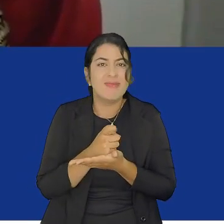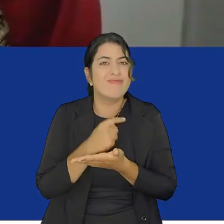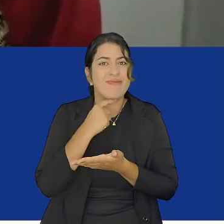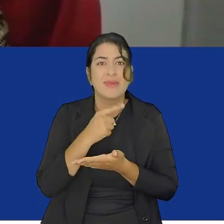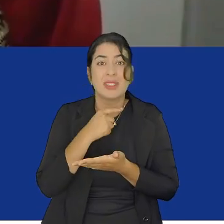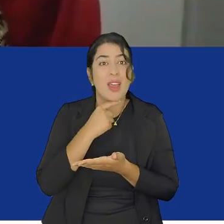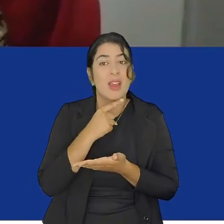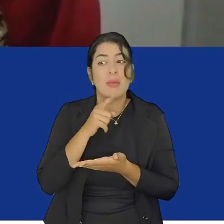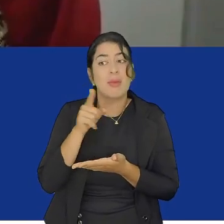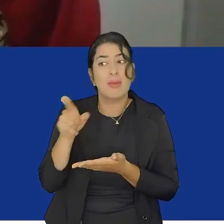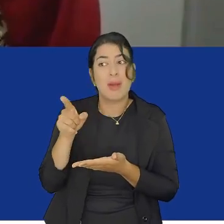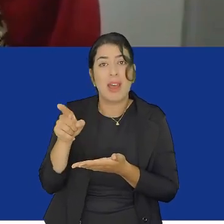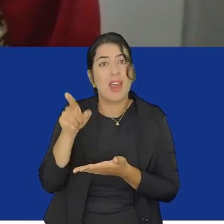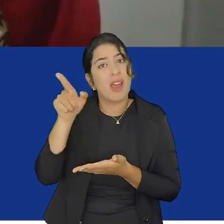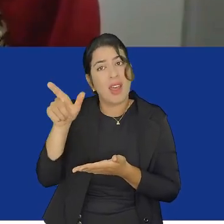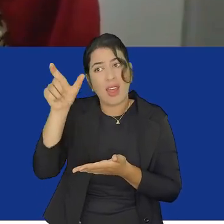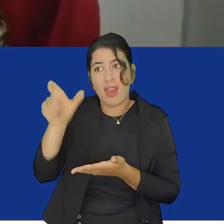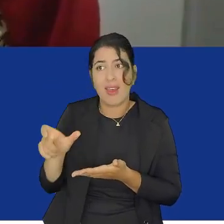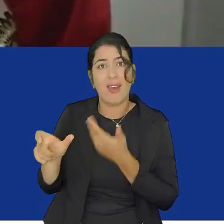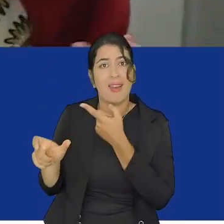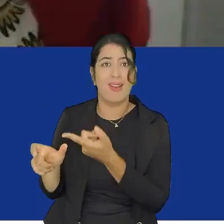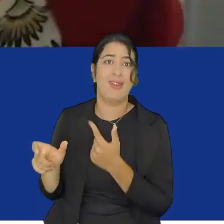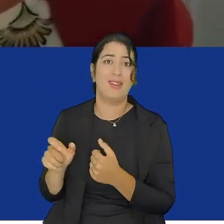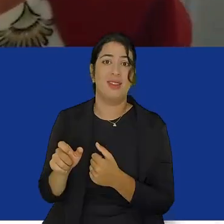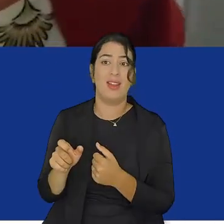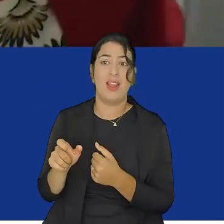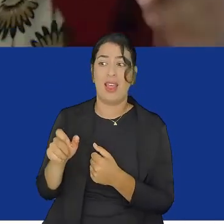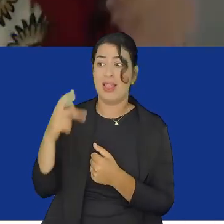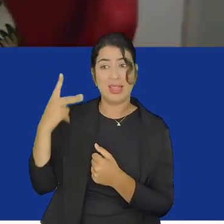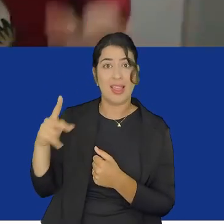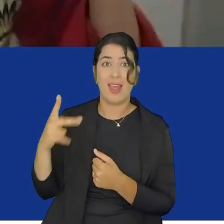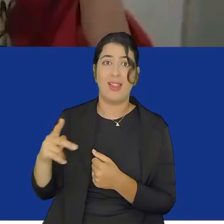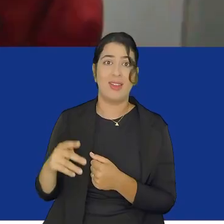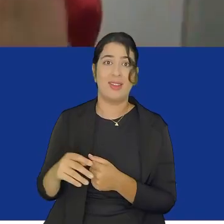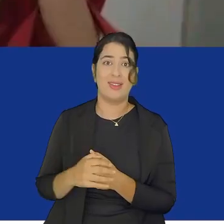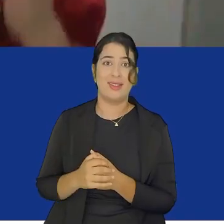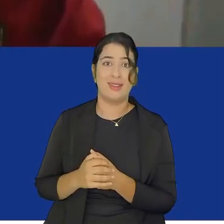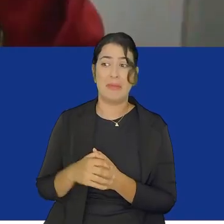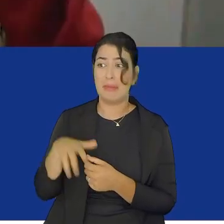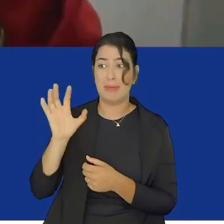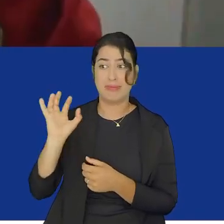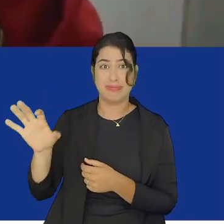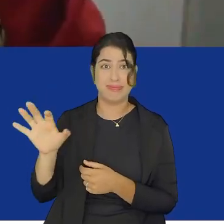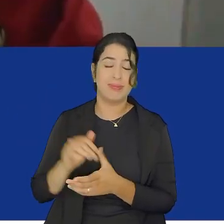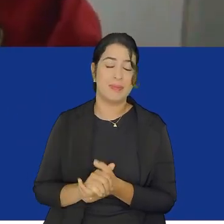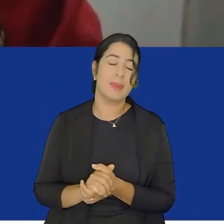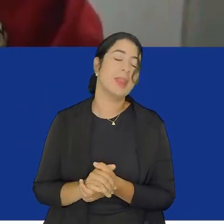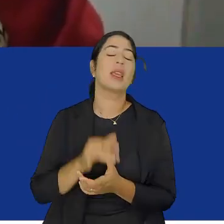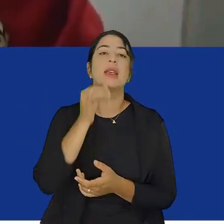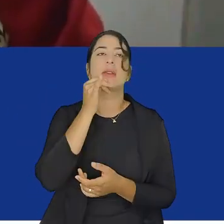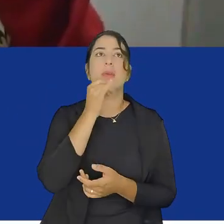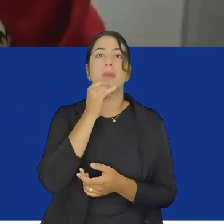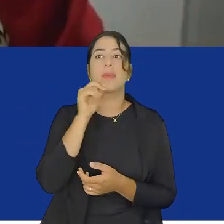Então, você também precisa ter clareza quando é o limite. E aí eu faço o quê? Estou lá com uma pessoa que tem TOD, que é o